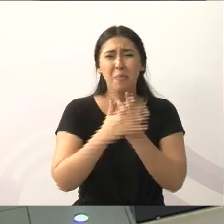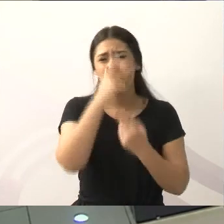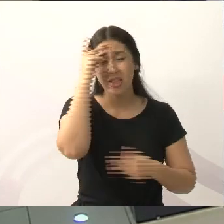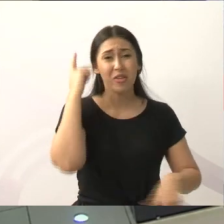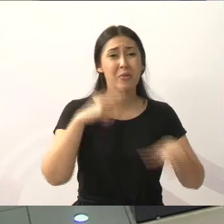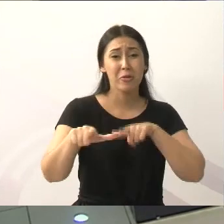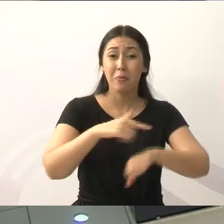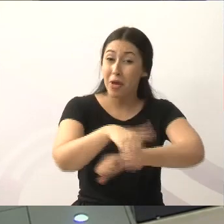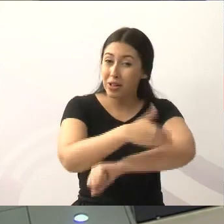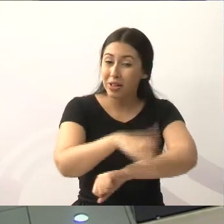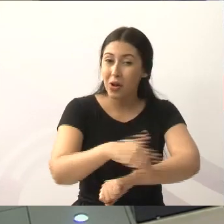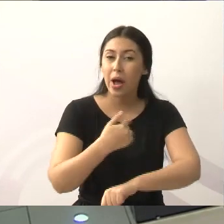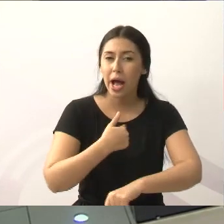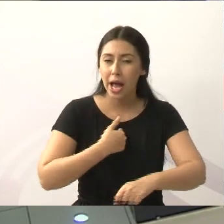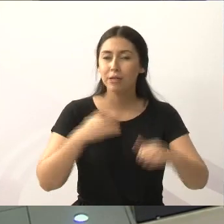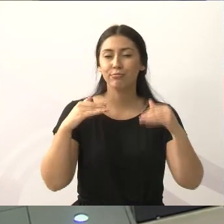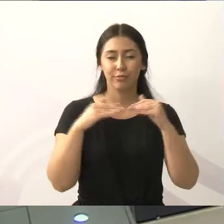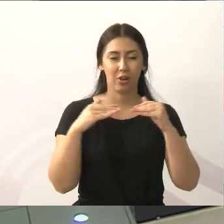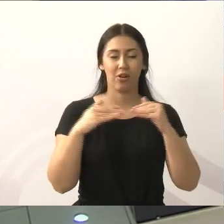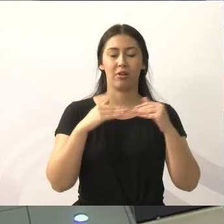cidade. Favorável.